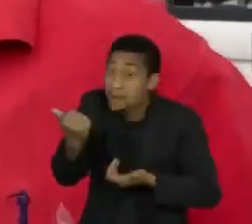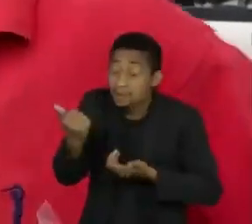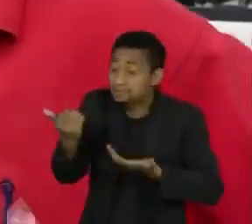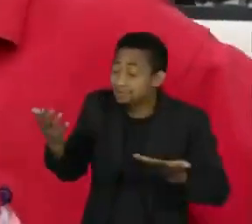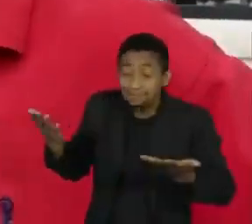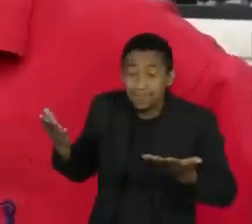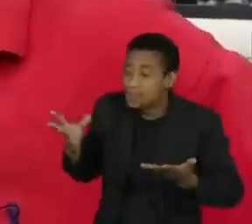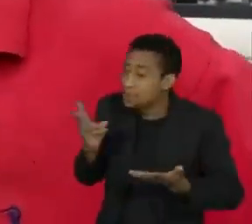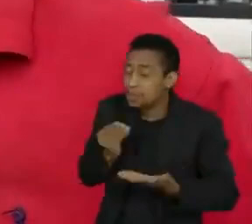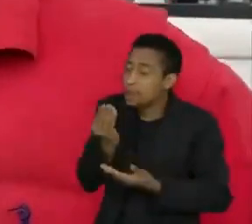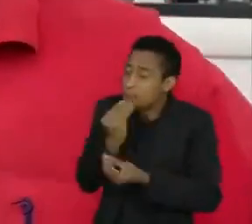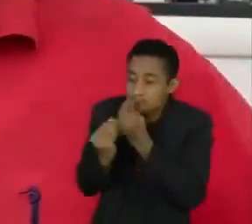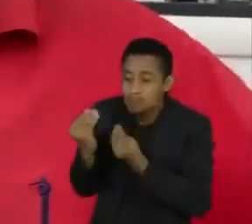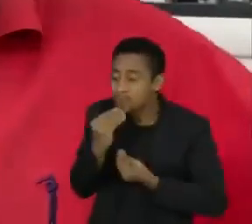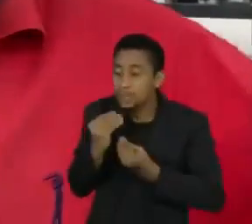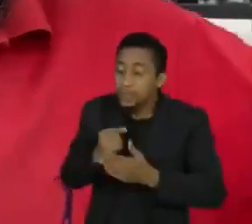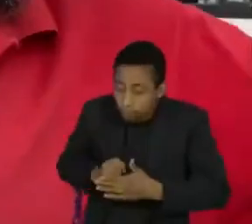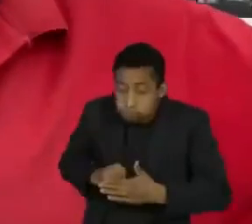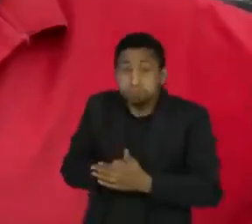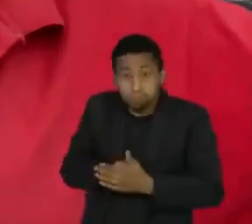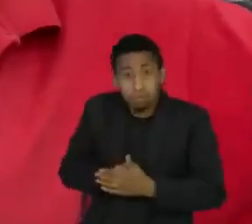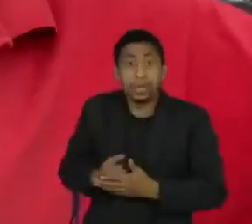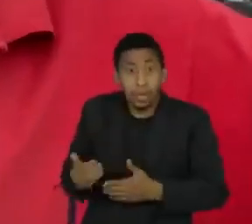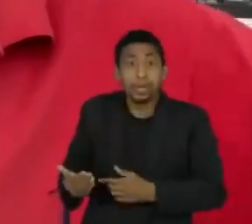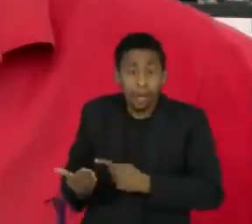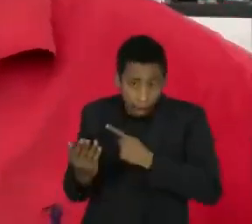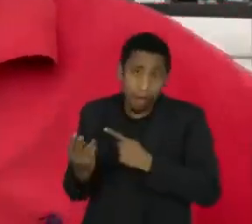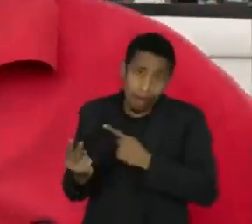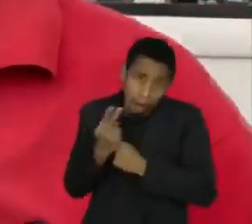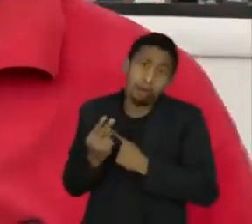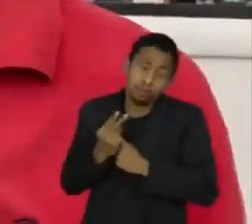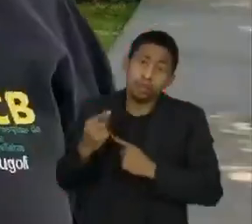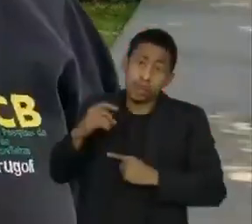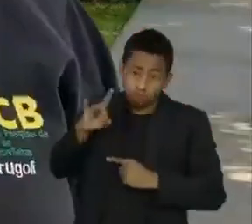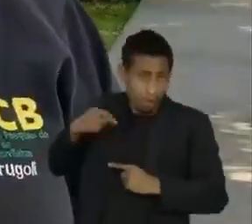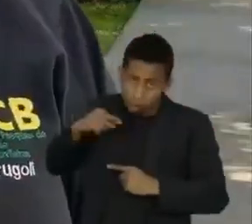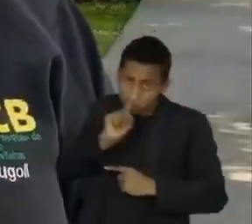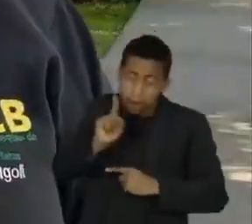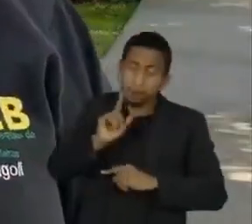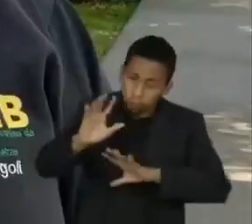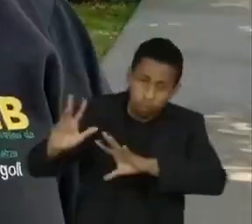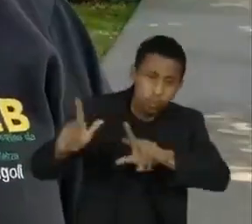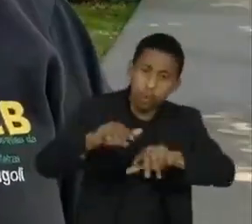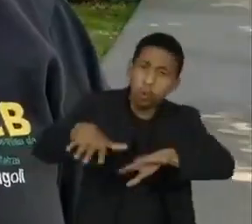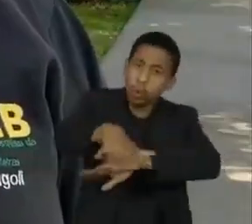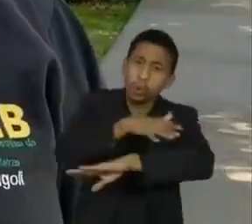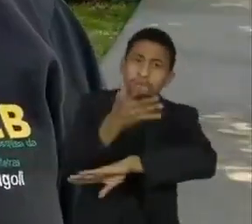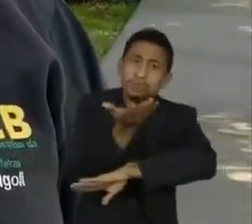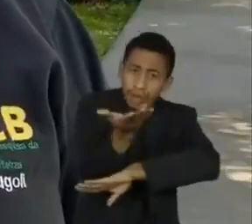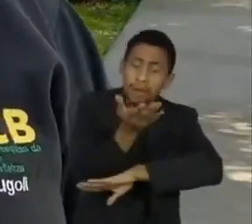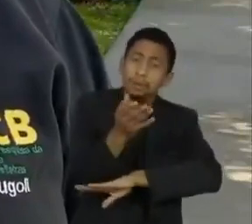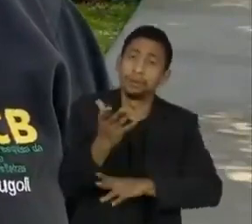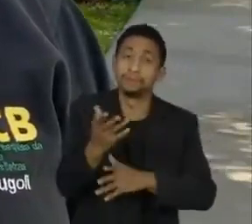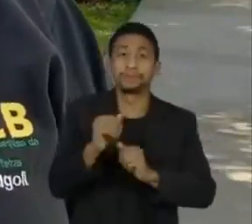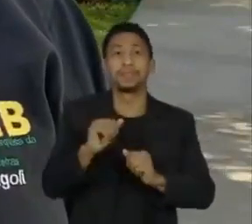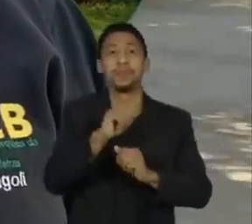sustenta, não só eu, com o pessoal que mora na rua também. A meta é distribuir